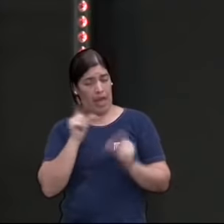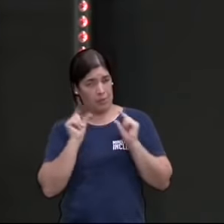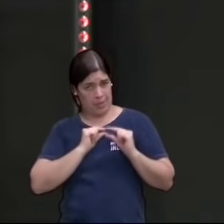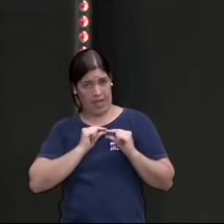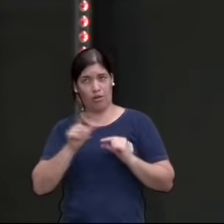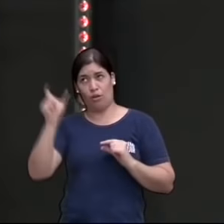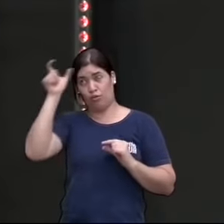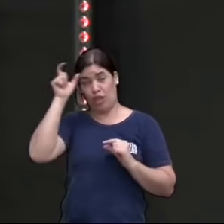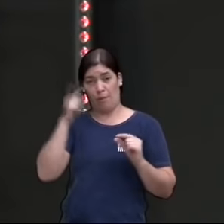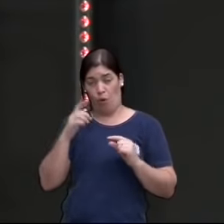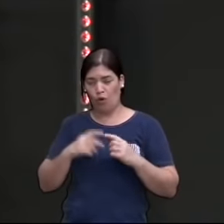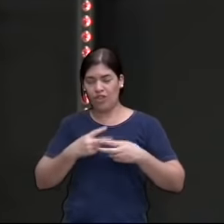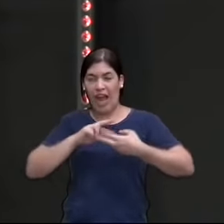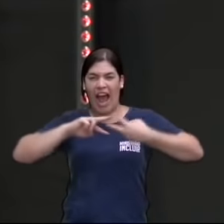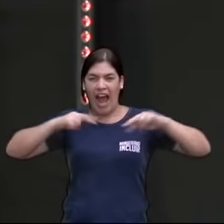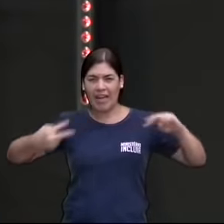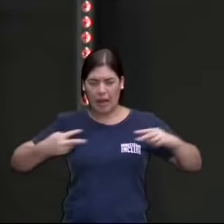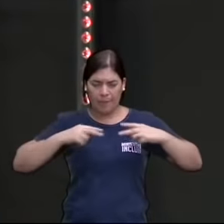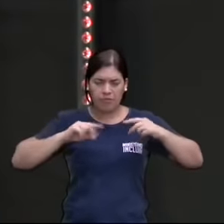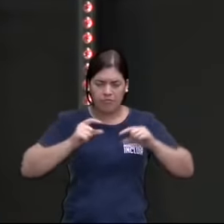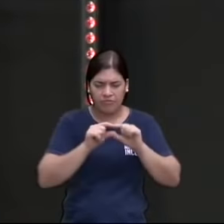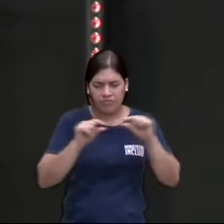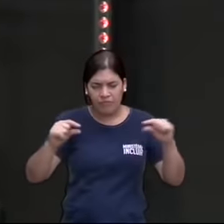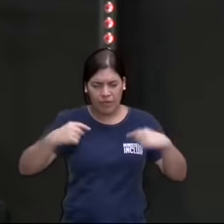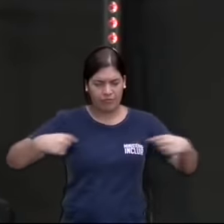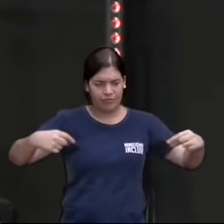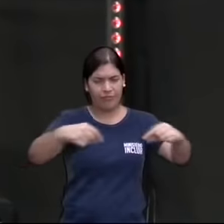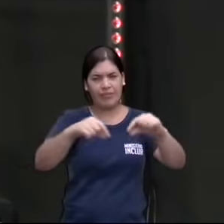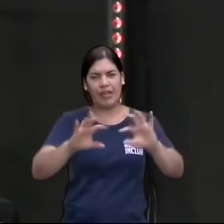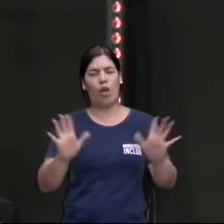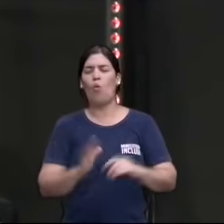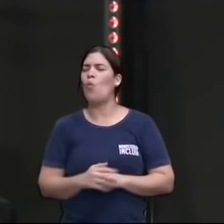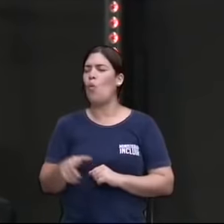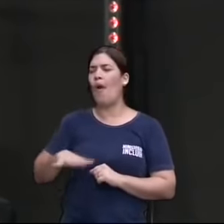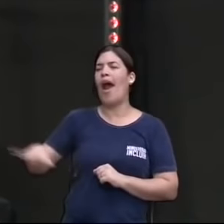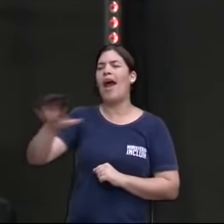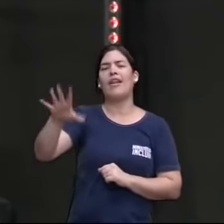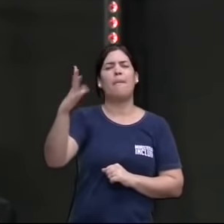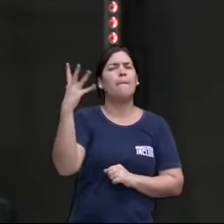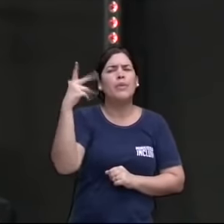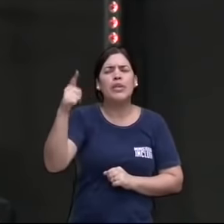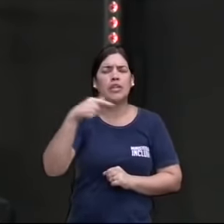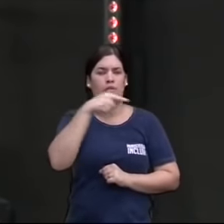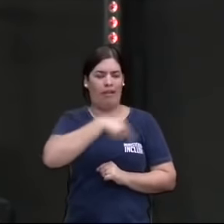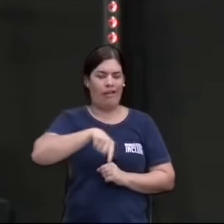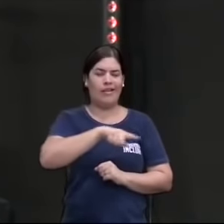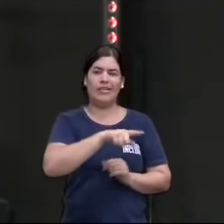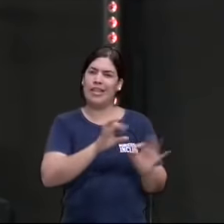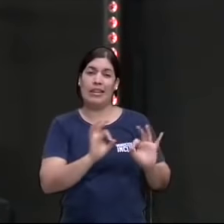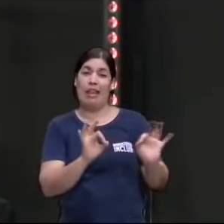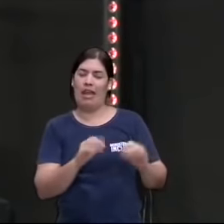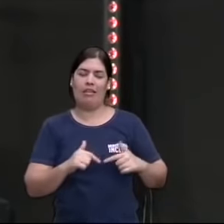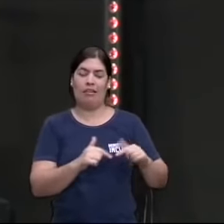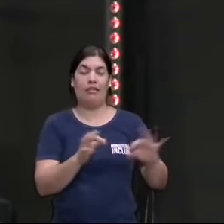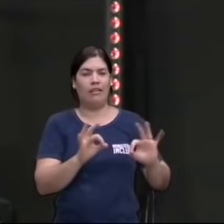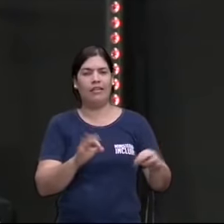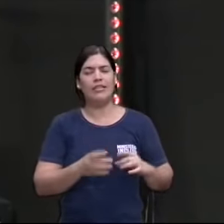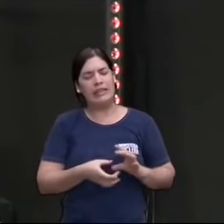Aí você continua no pecado naquela área. O resto você está bonitinho, mas naquela área você não faz coisa boa.